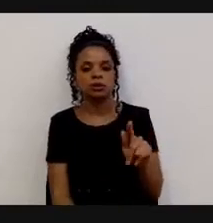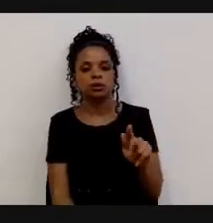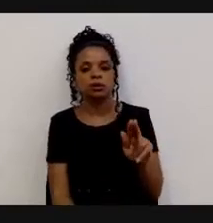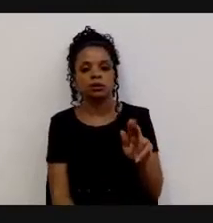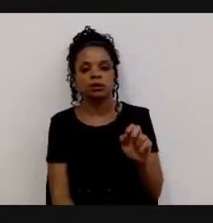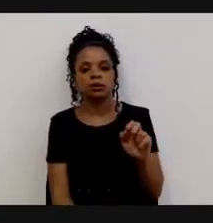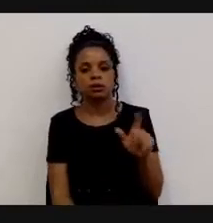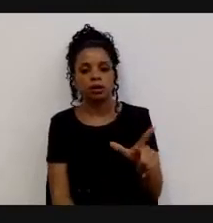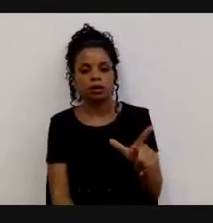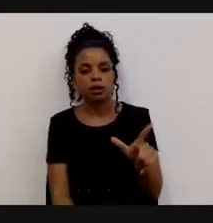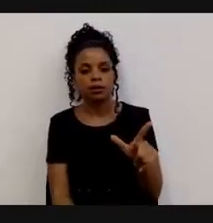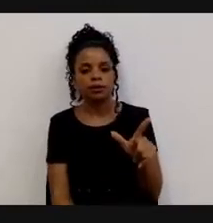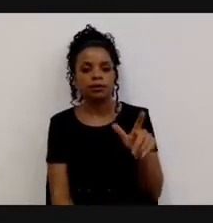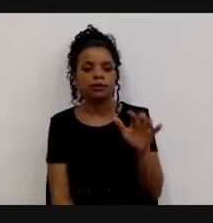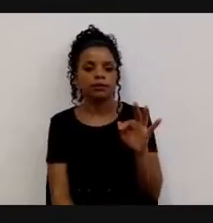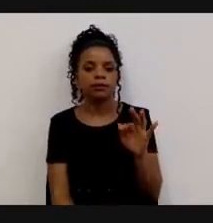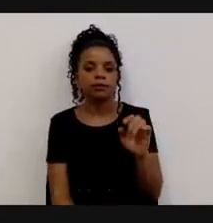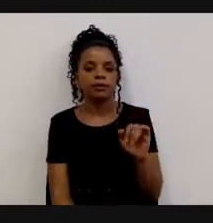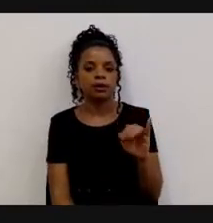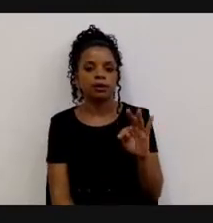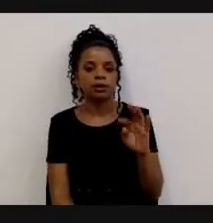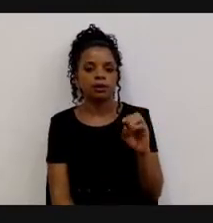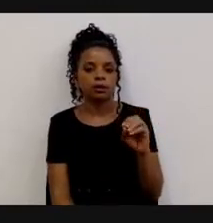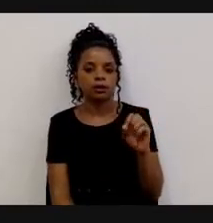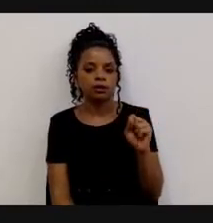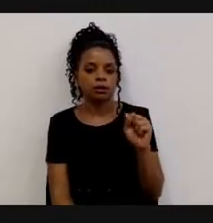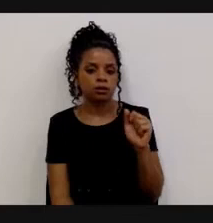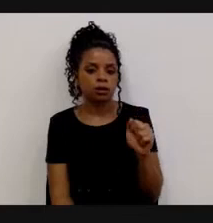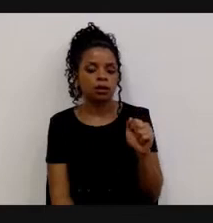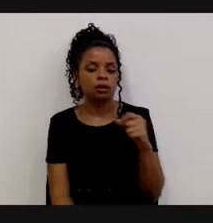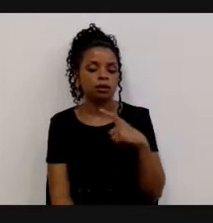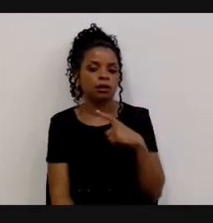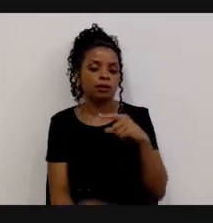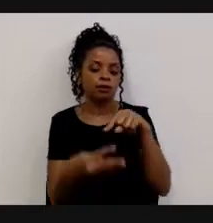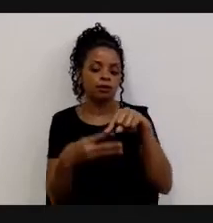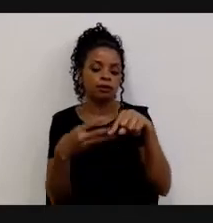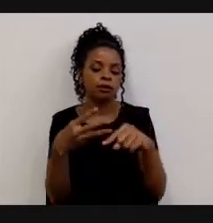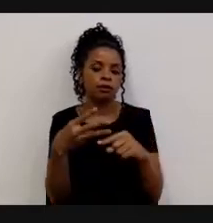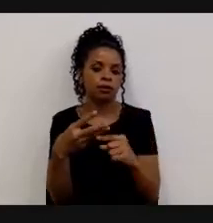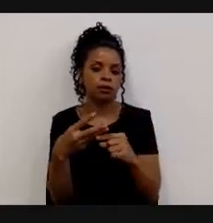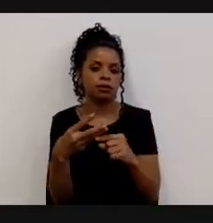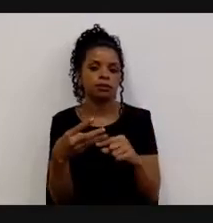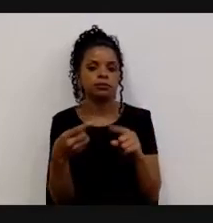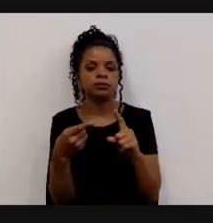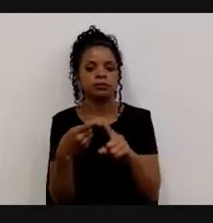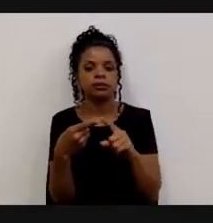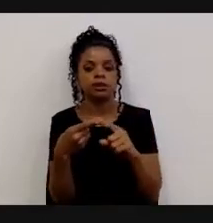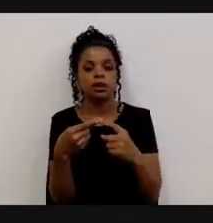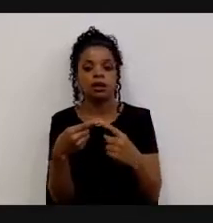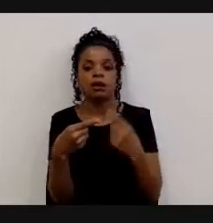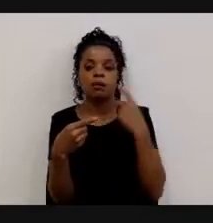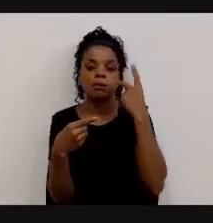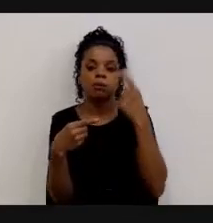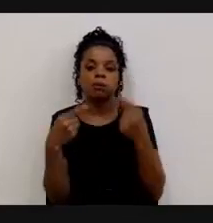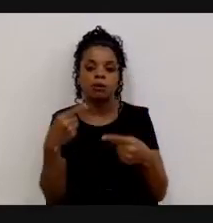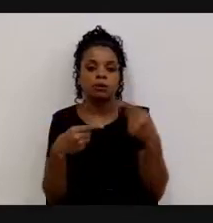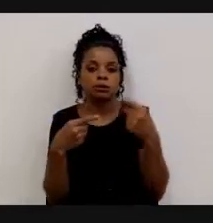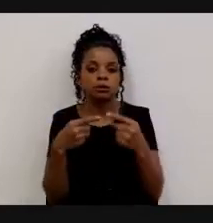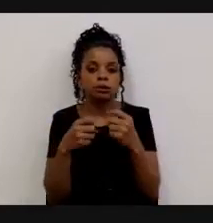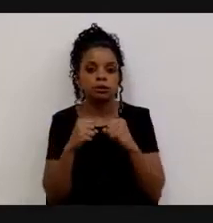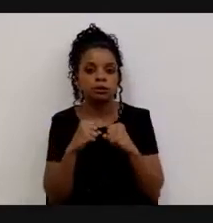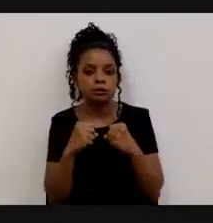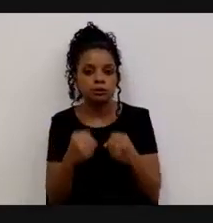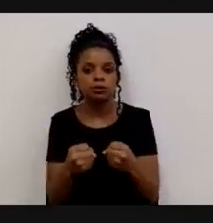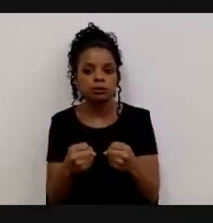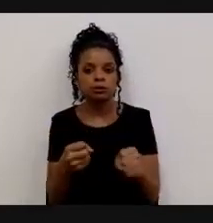políticos em três. Em hard polity, que eles chamam de política intensa, em